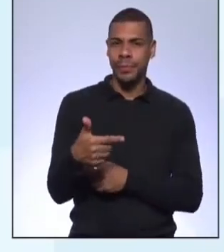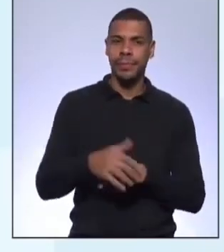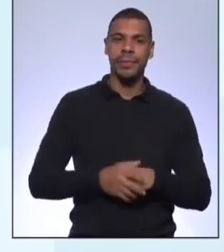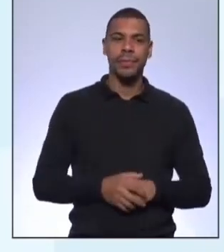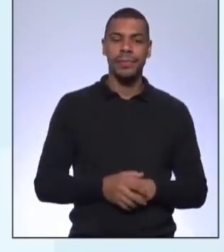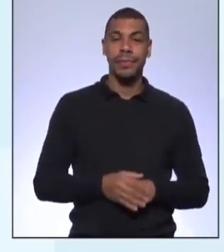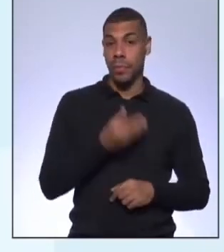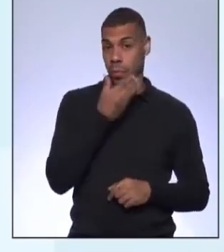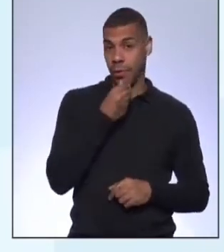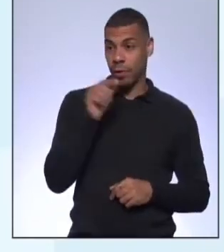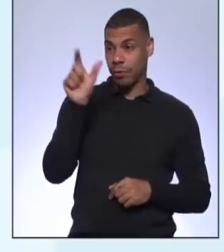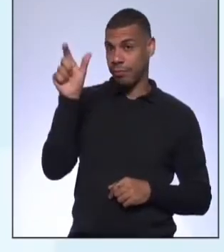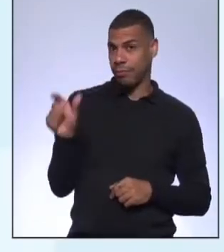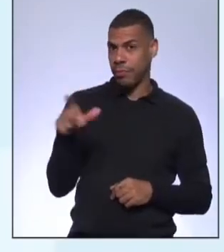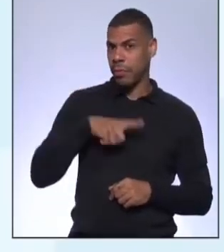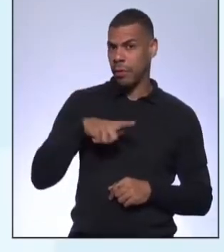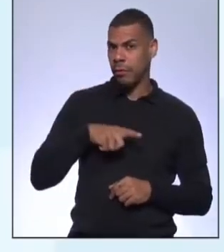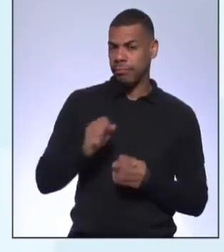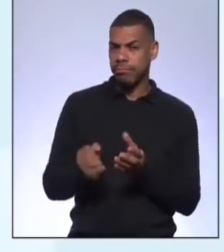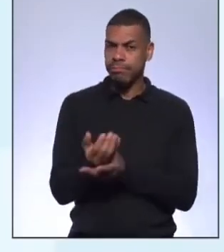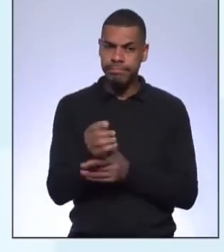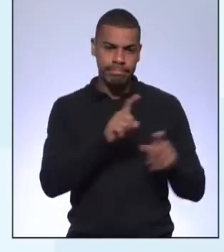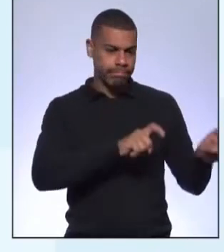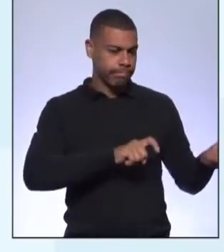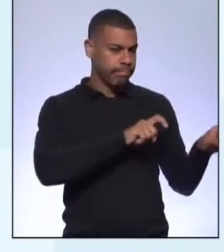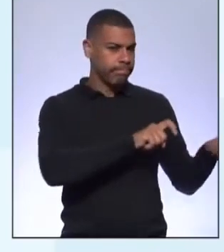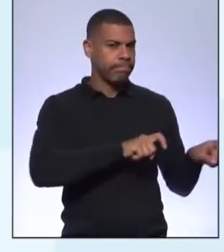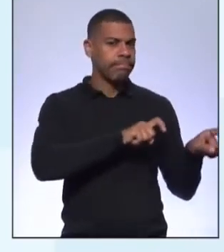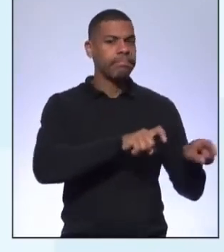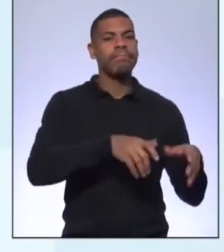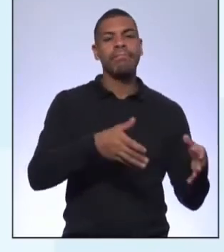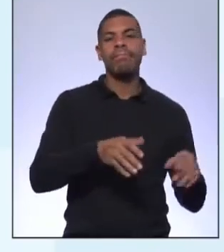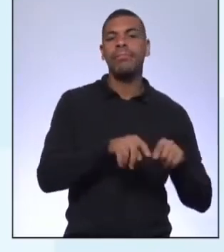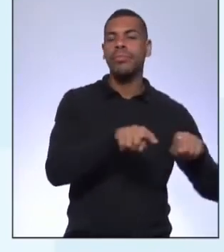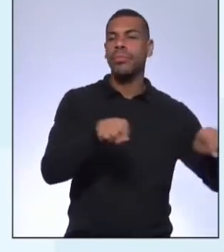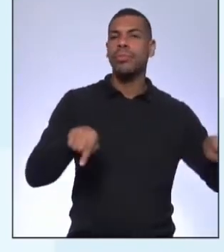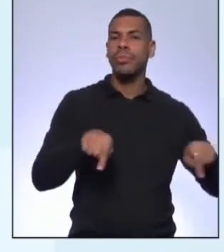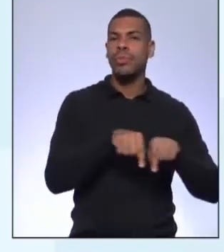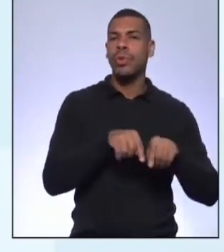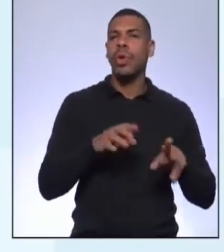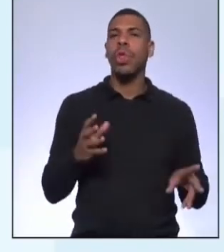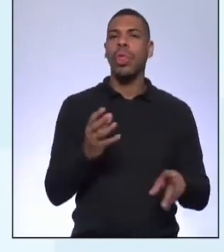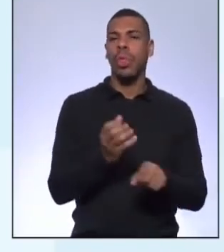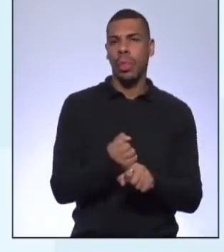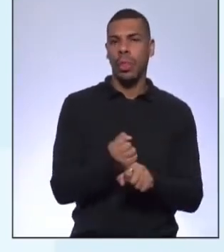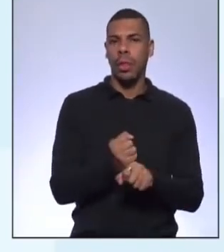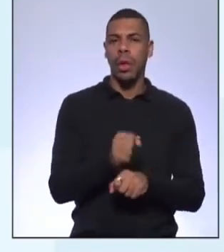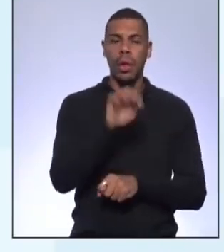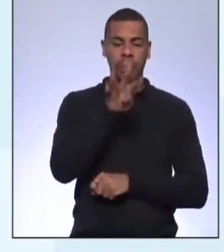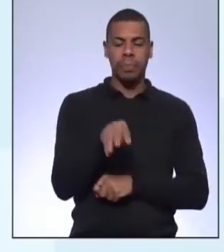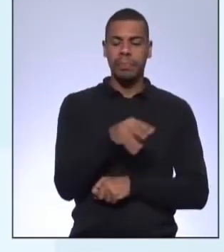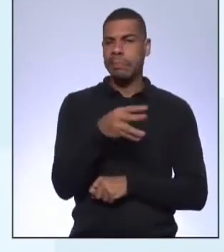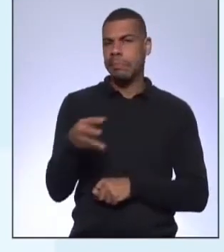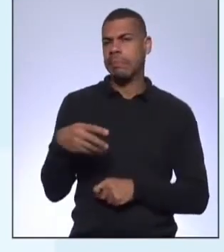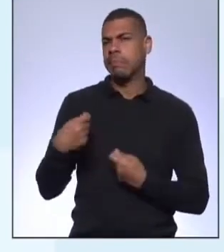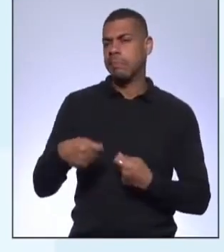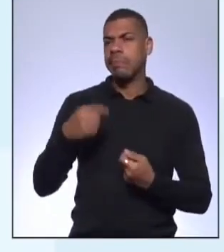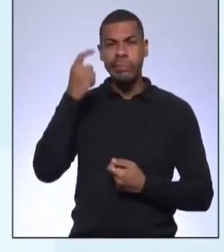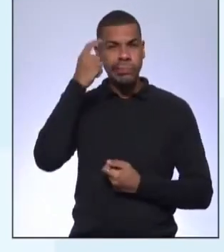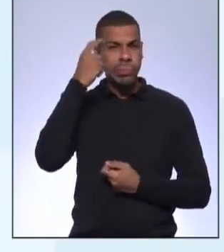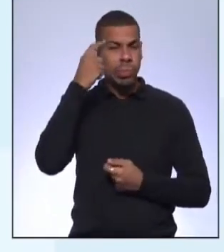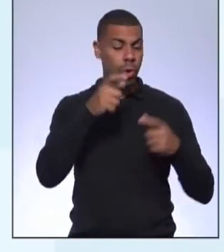sua nova propriedade. Para facilitar a localização, ele demarcou a área total em um plano cartesiano e pretende